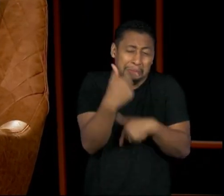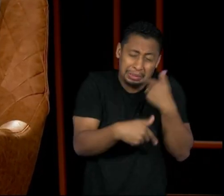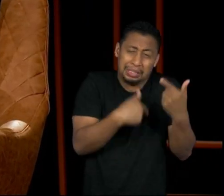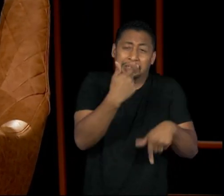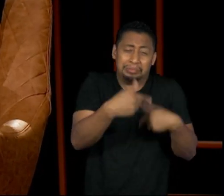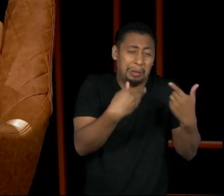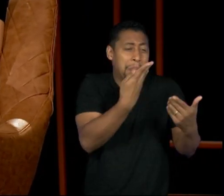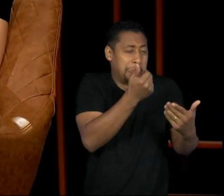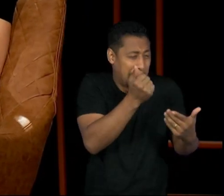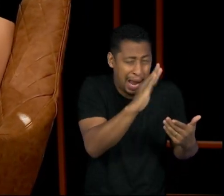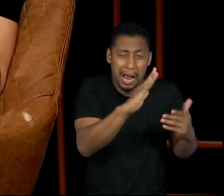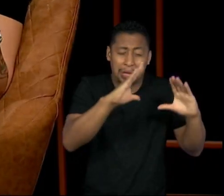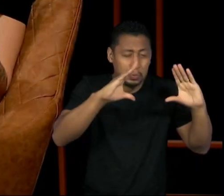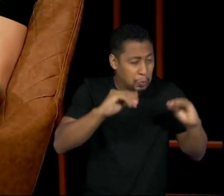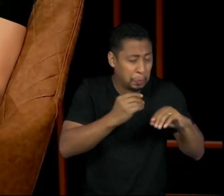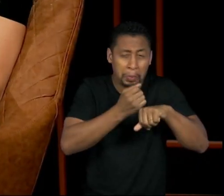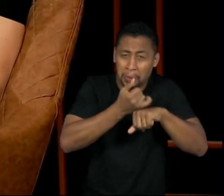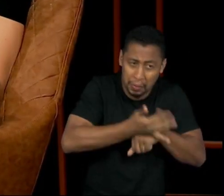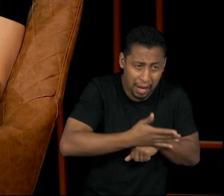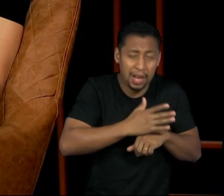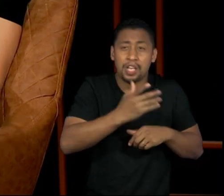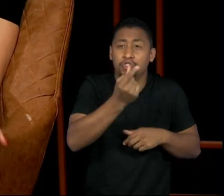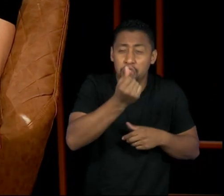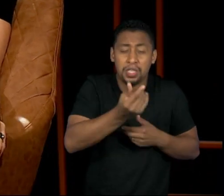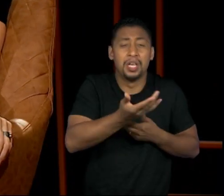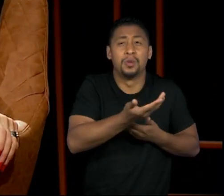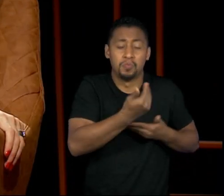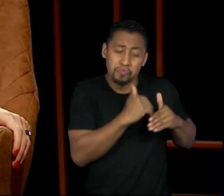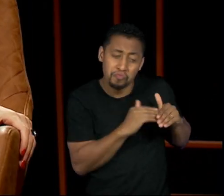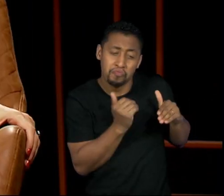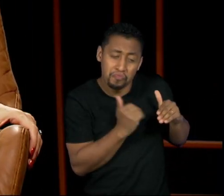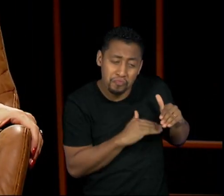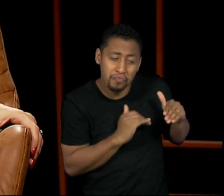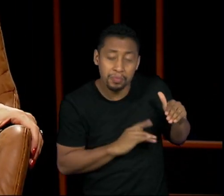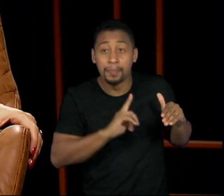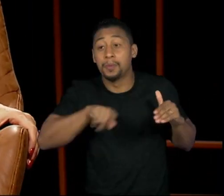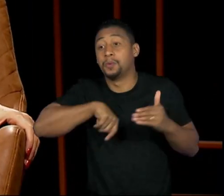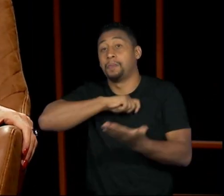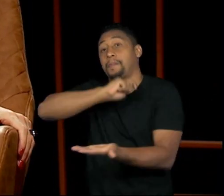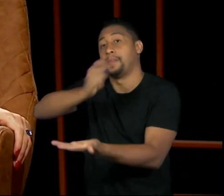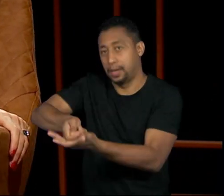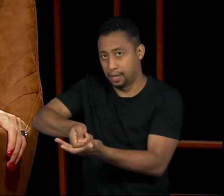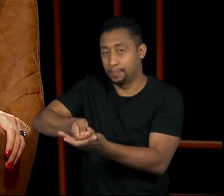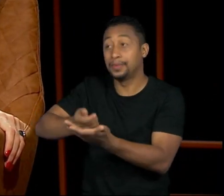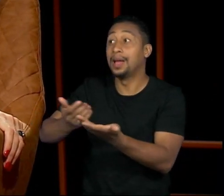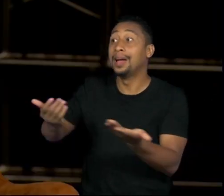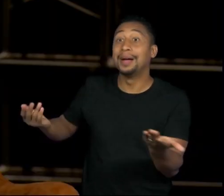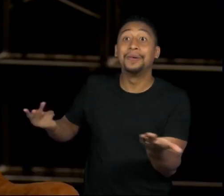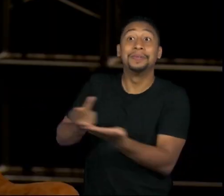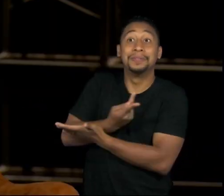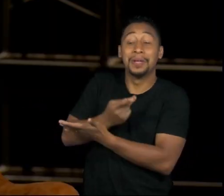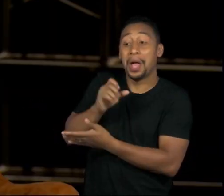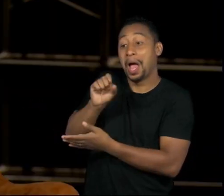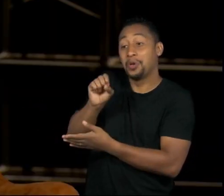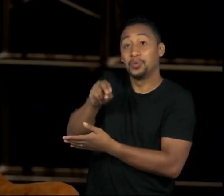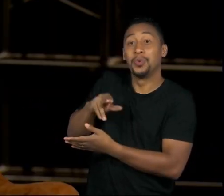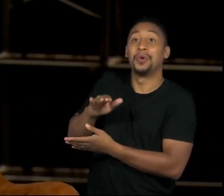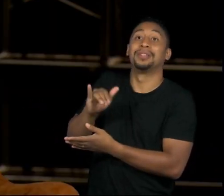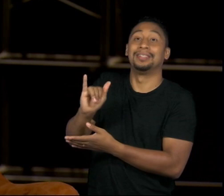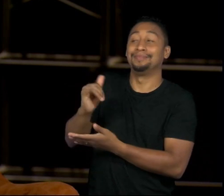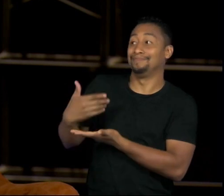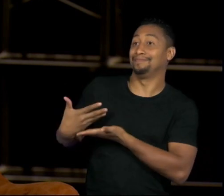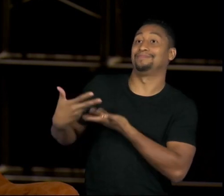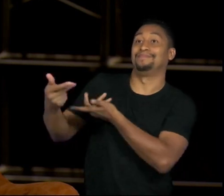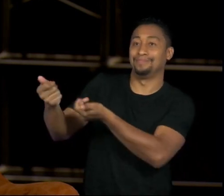o Fontanete, para fazer o disco. E fizemos. E aí assinei com a gravadora Sony. Que tem uma história, né? Porque com o sucesso